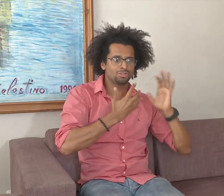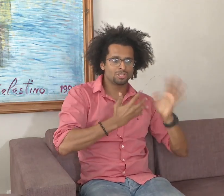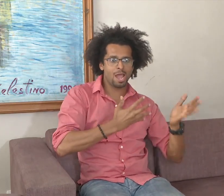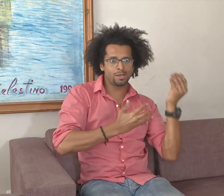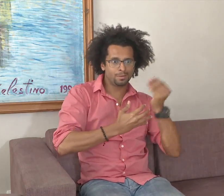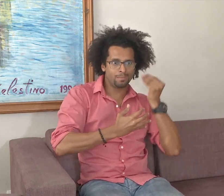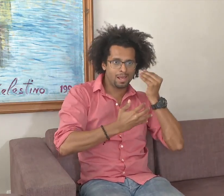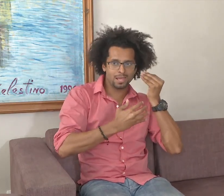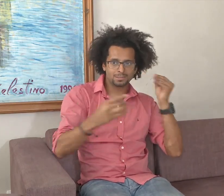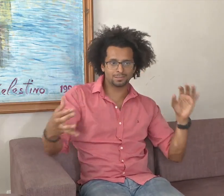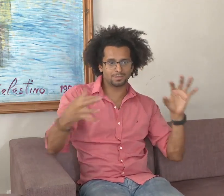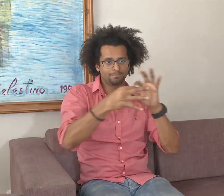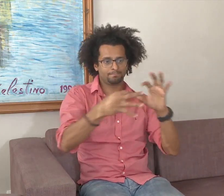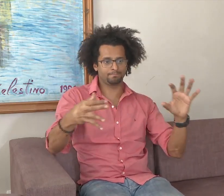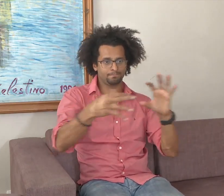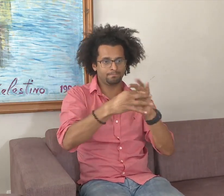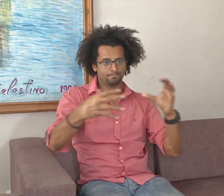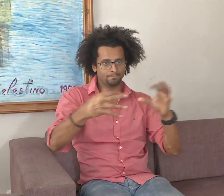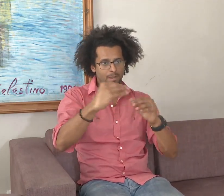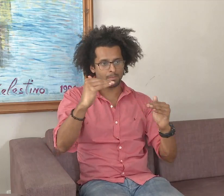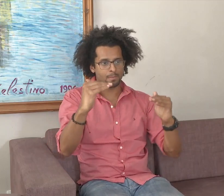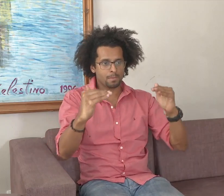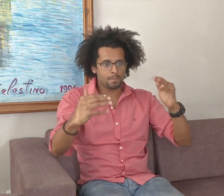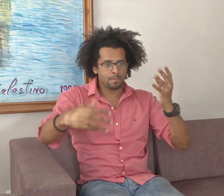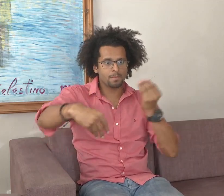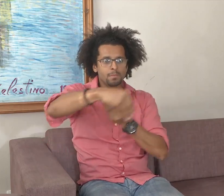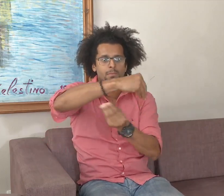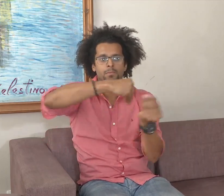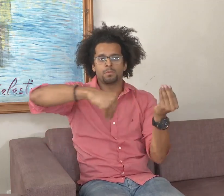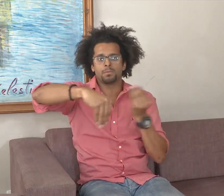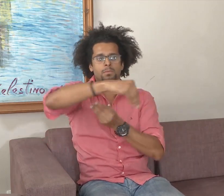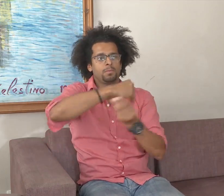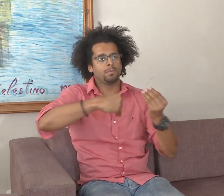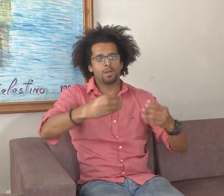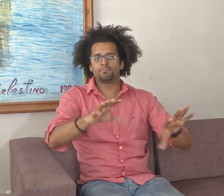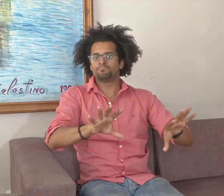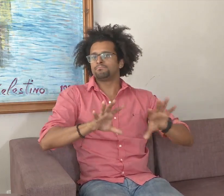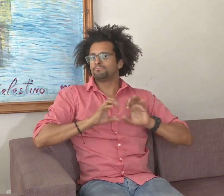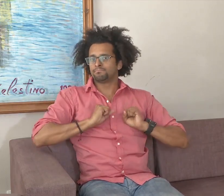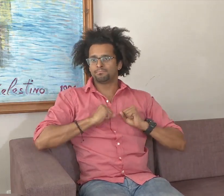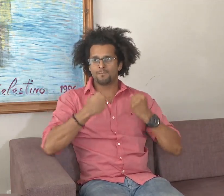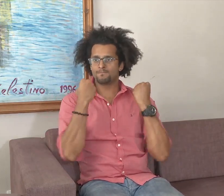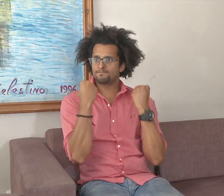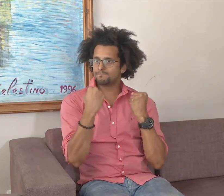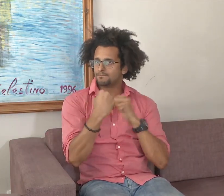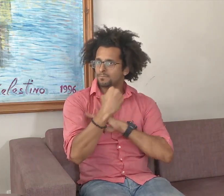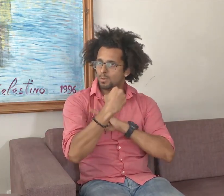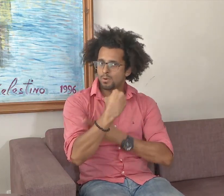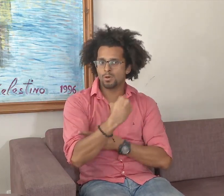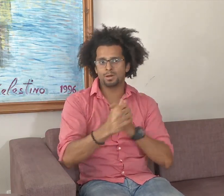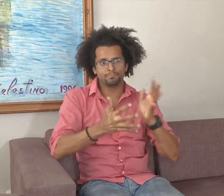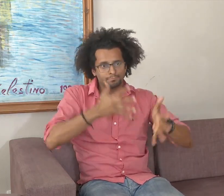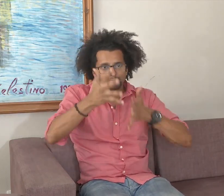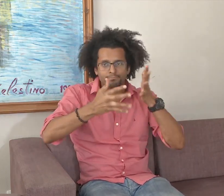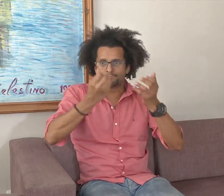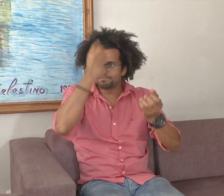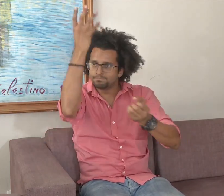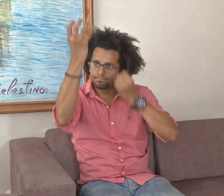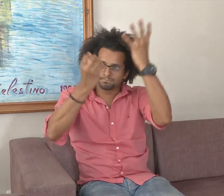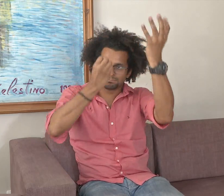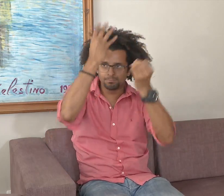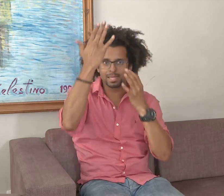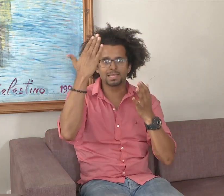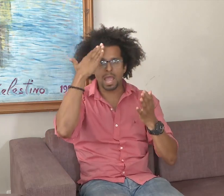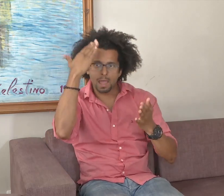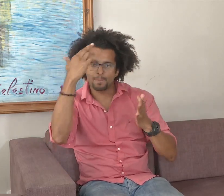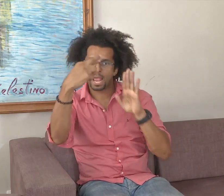ator, com a experiência que eu já tinha como ator e o conhecimento da Libras que eu adquiri no Letras Libras.